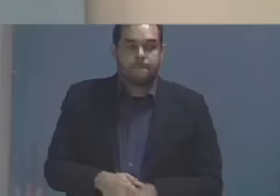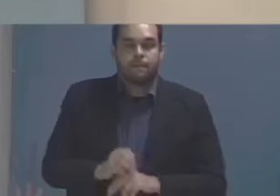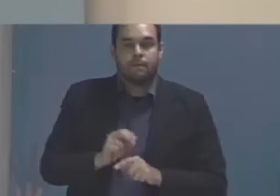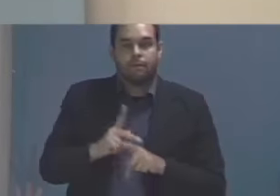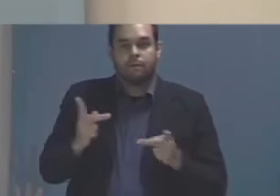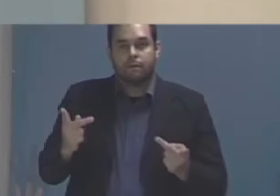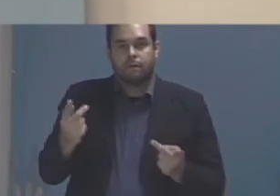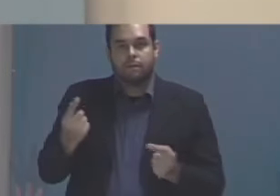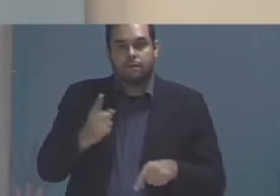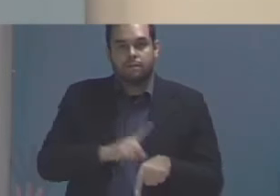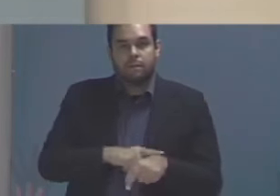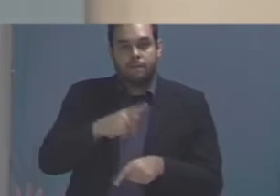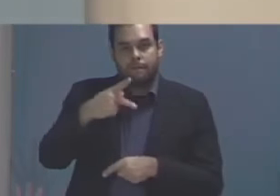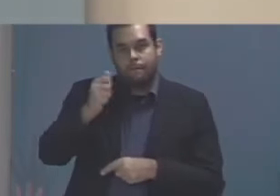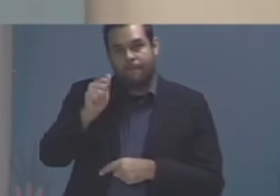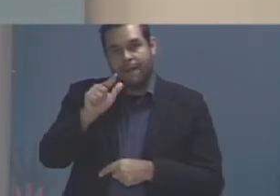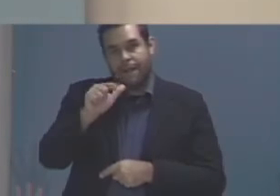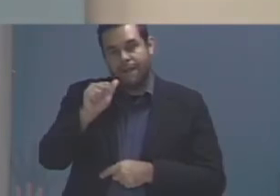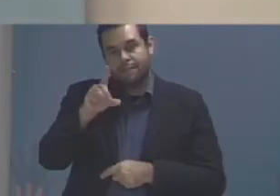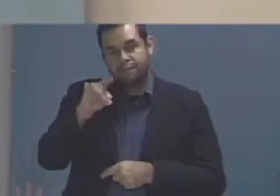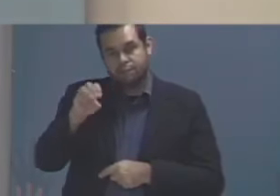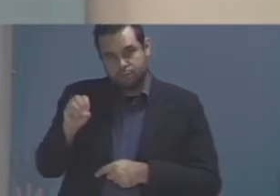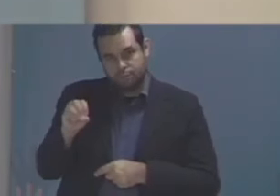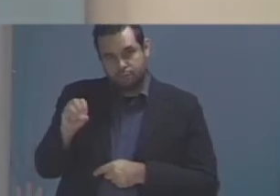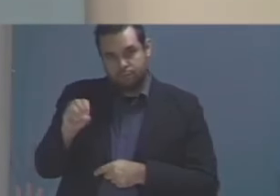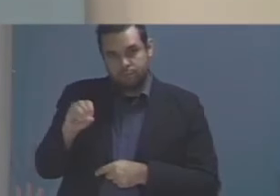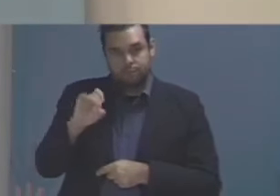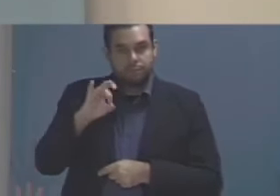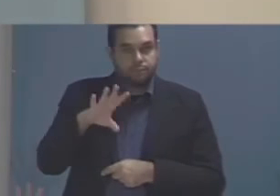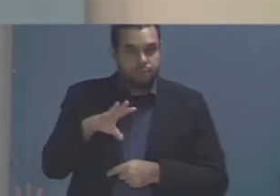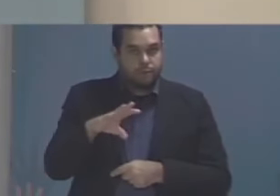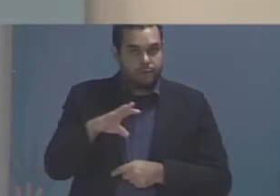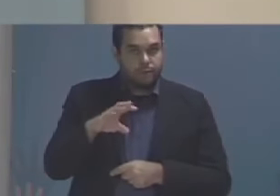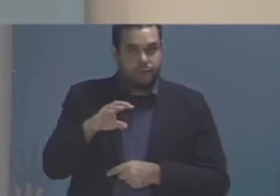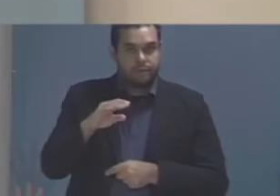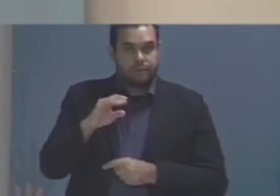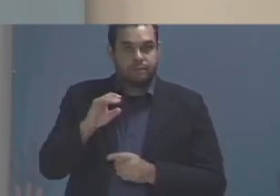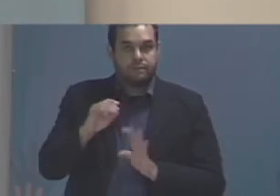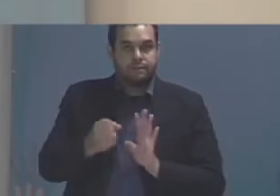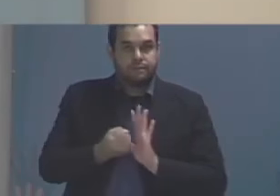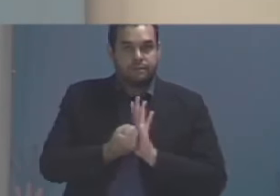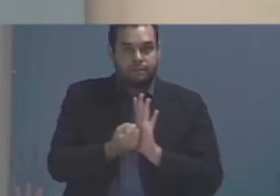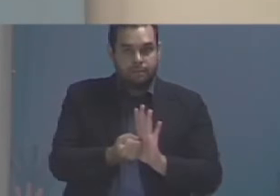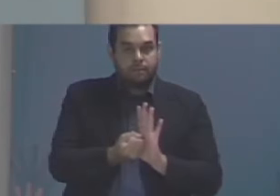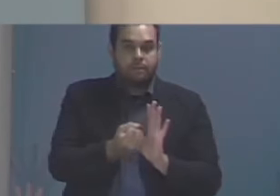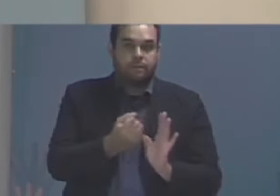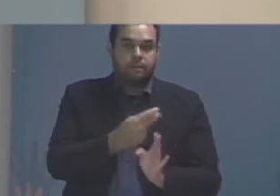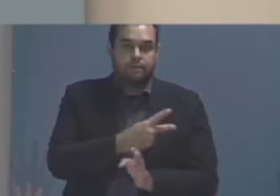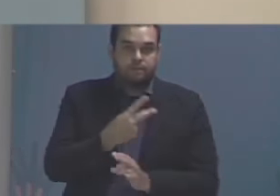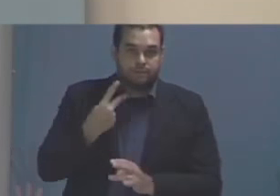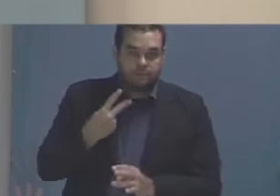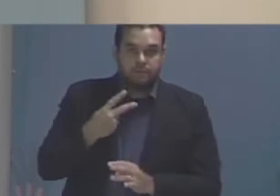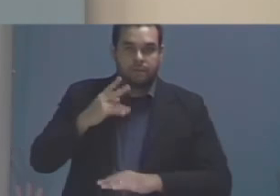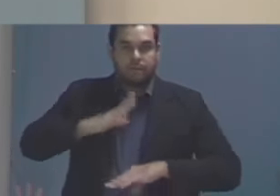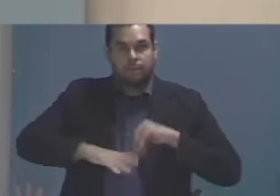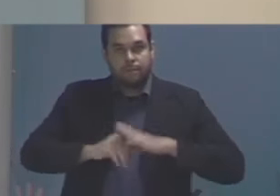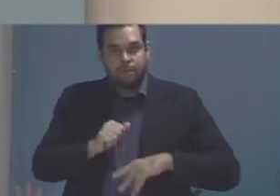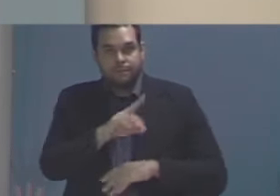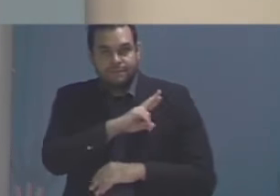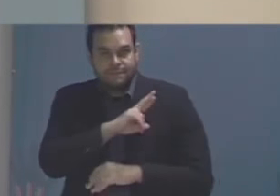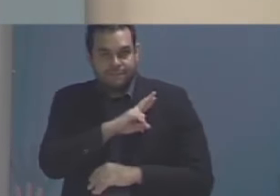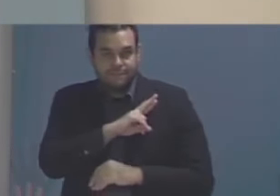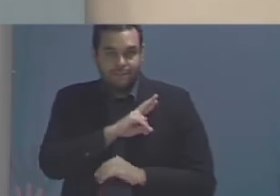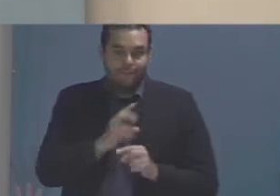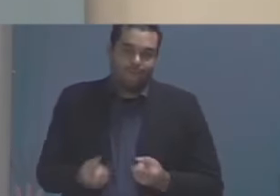Temos aqui o paladino das virtudes. Somente a chapa Cuidar pensa em compromisso social, somente a chapa Cuidar pensa em ética. Muito